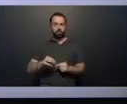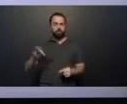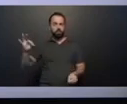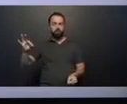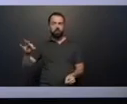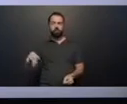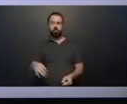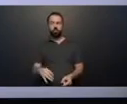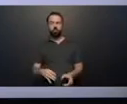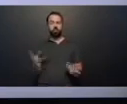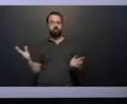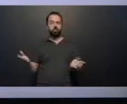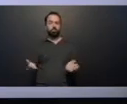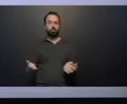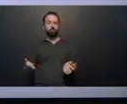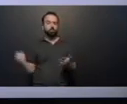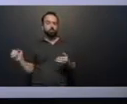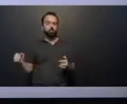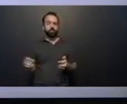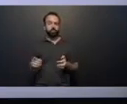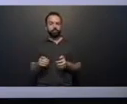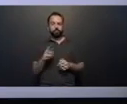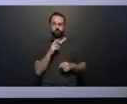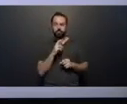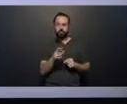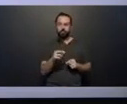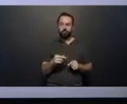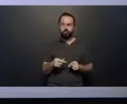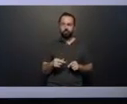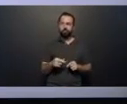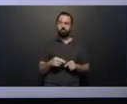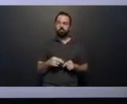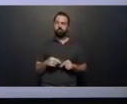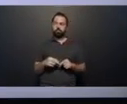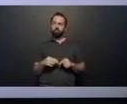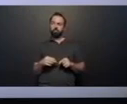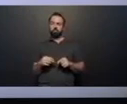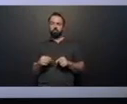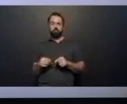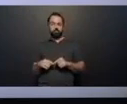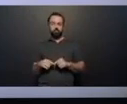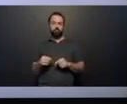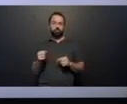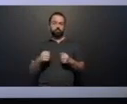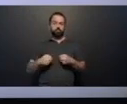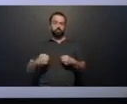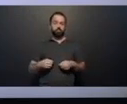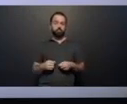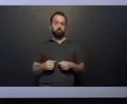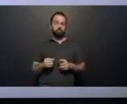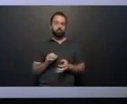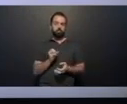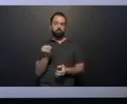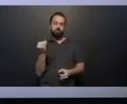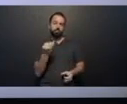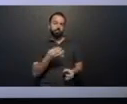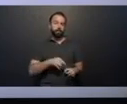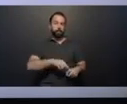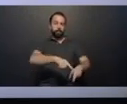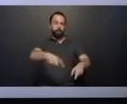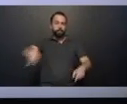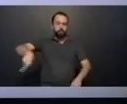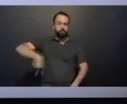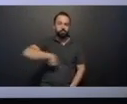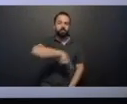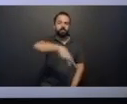Agora, para a gente responder a questão proposta, nós precisamos calcular o número de voltas que esse atleta vai realizar.